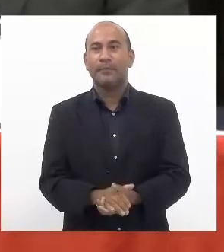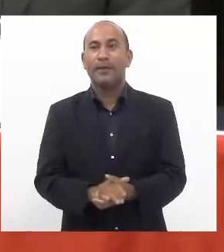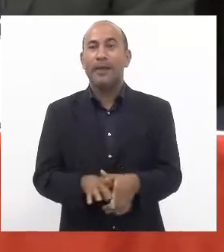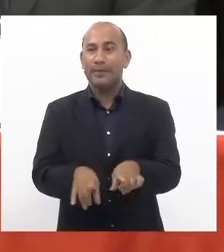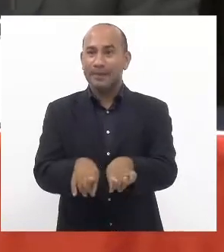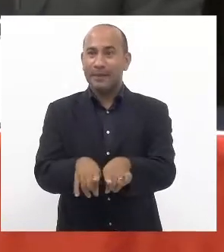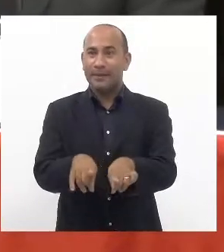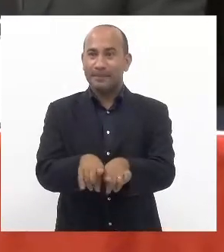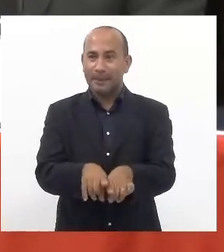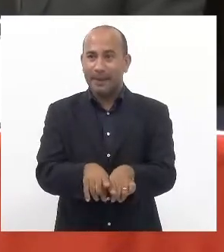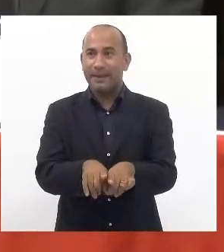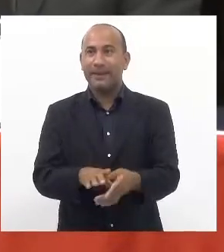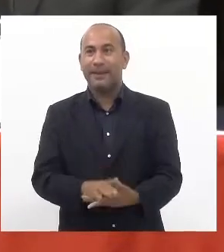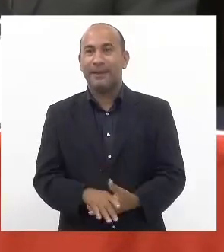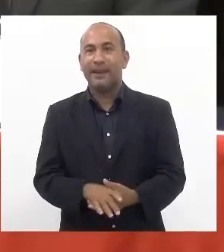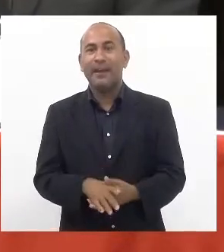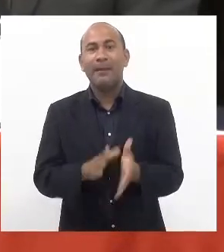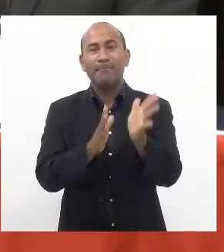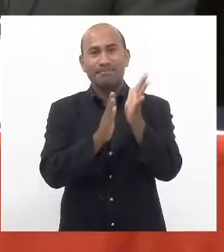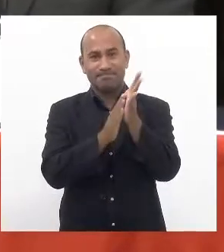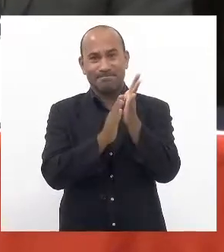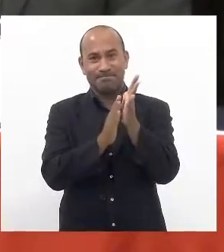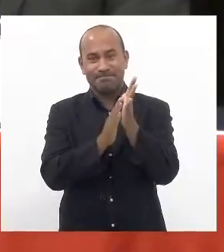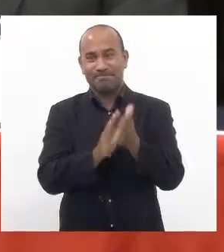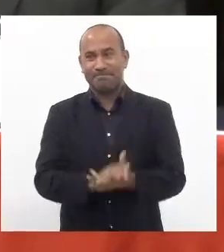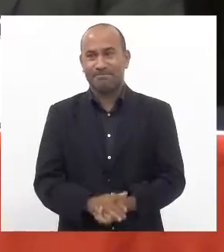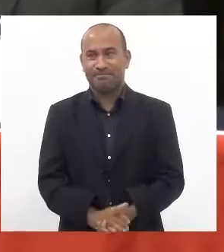dando os parabéns